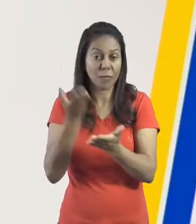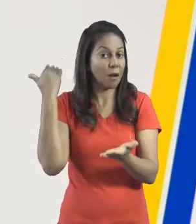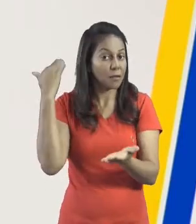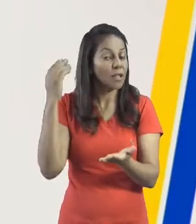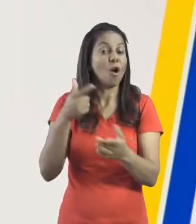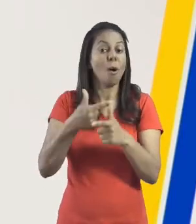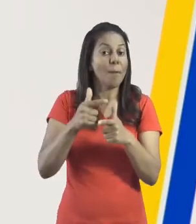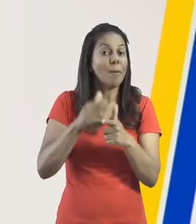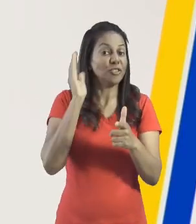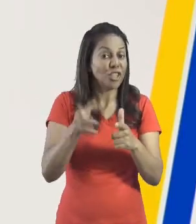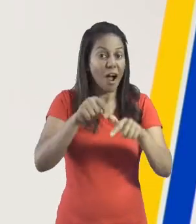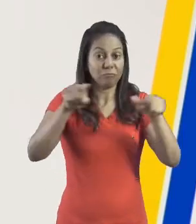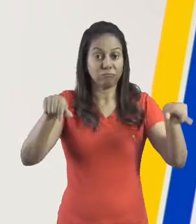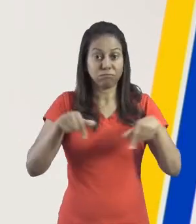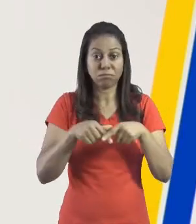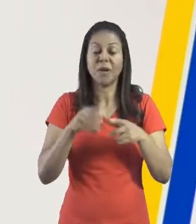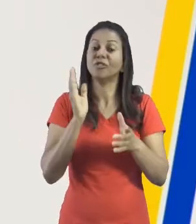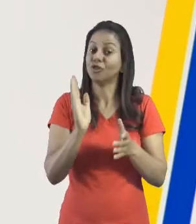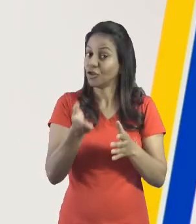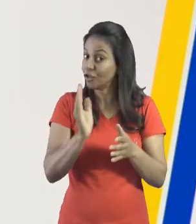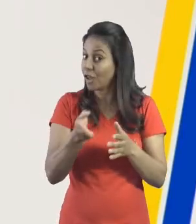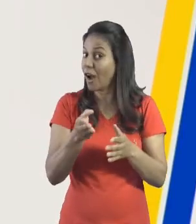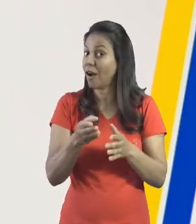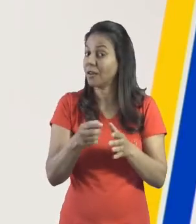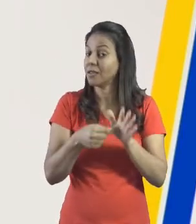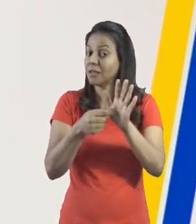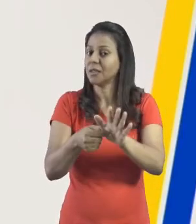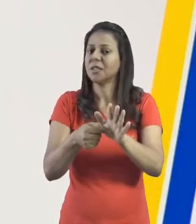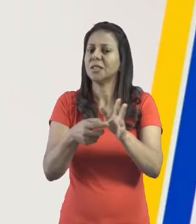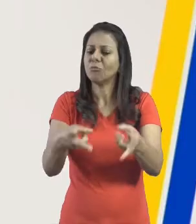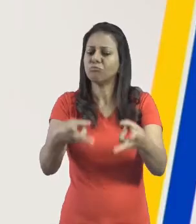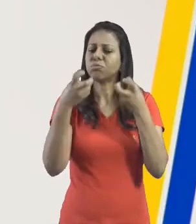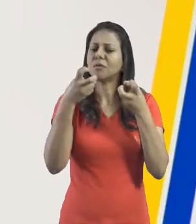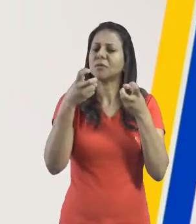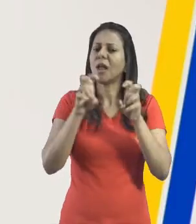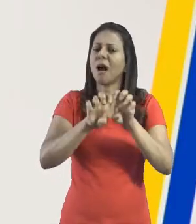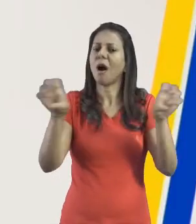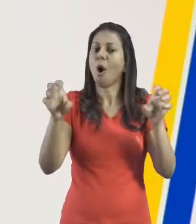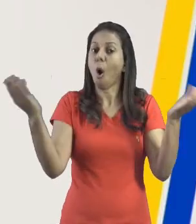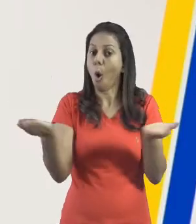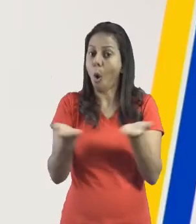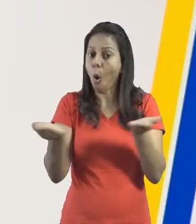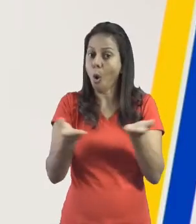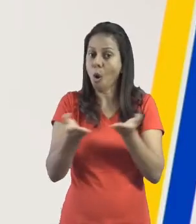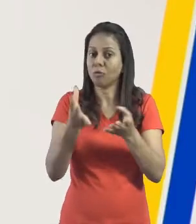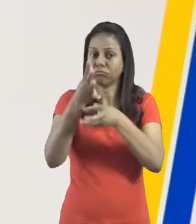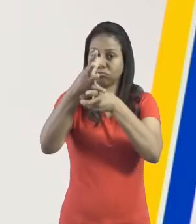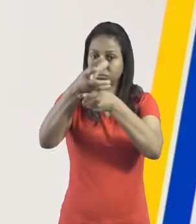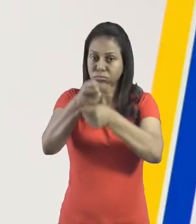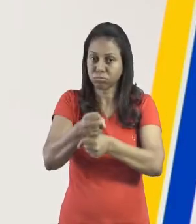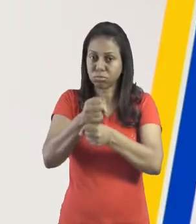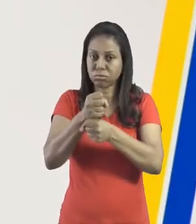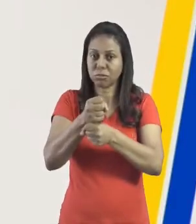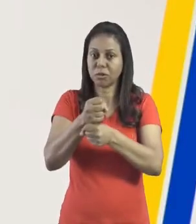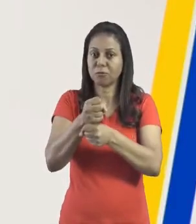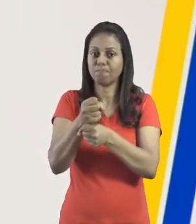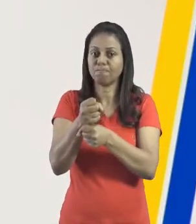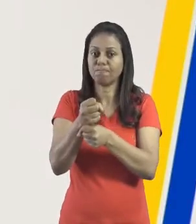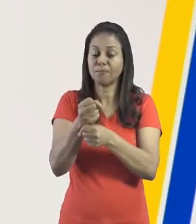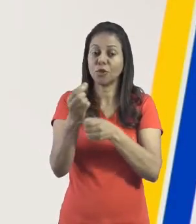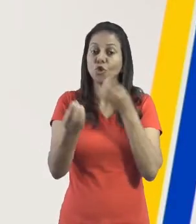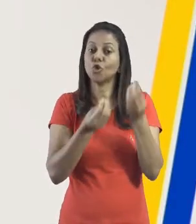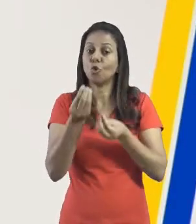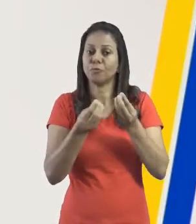problema. Só que a gente postou o problema só para identificar a equação. Hoje nós vamos solucionar esse